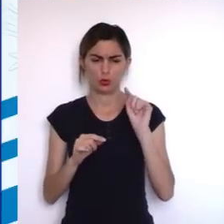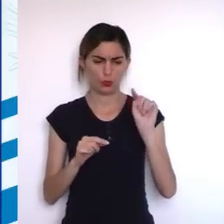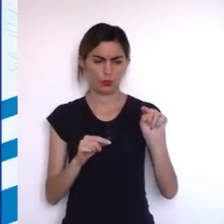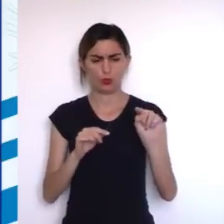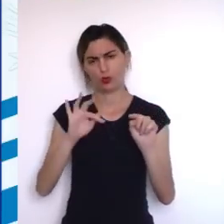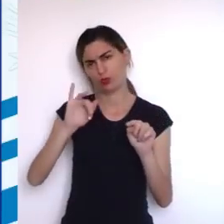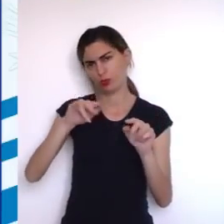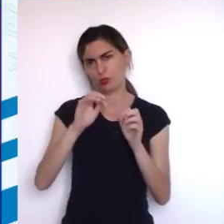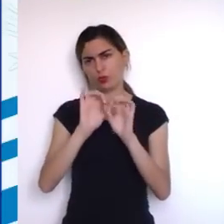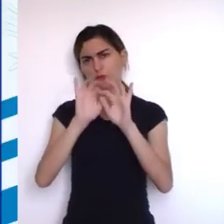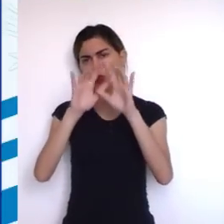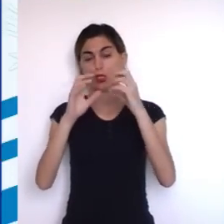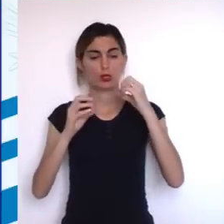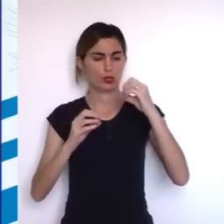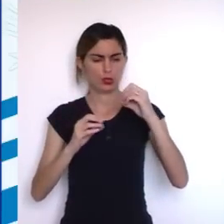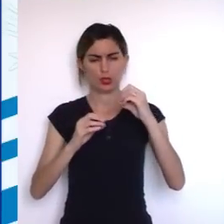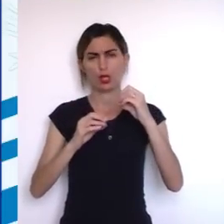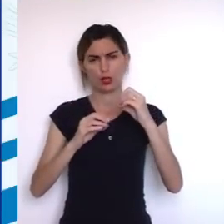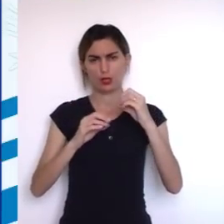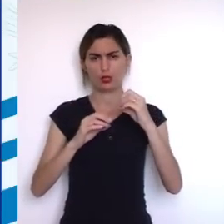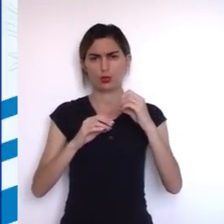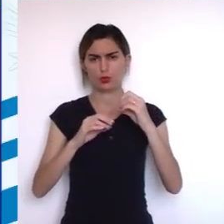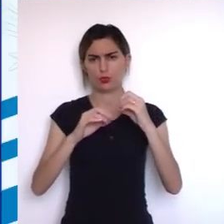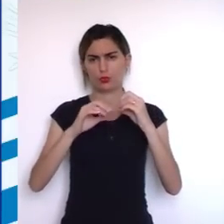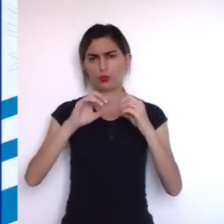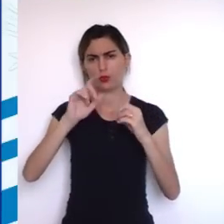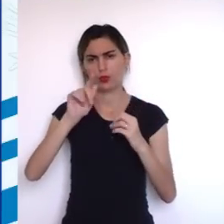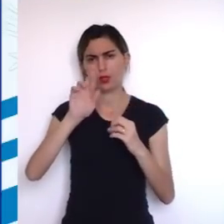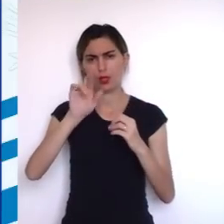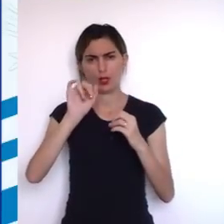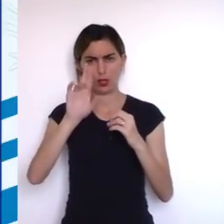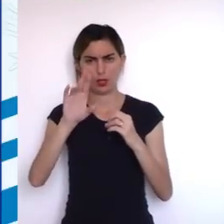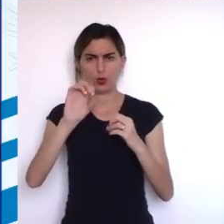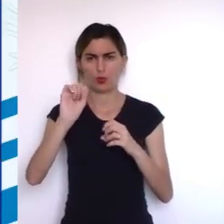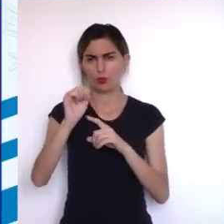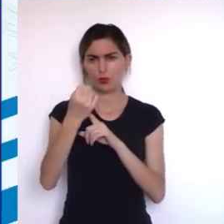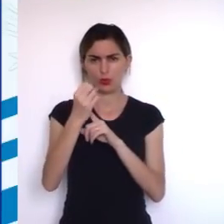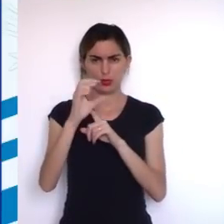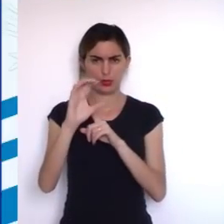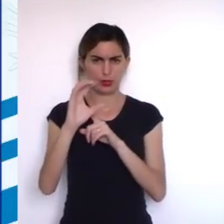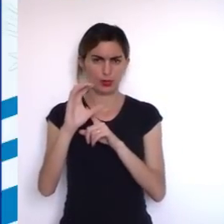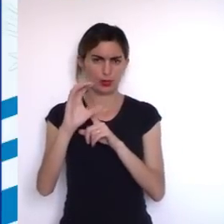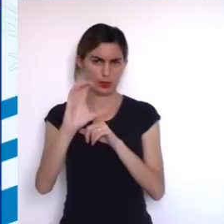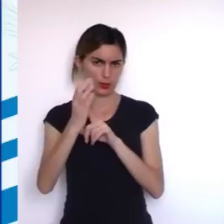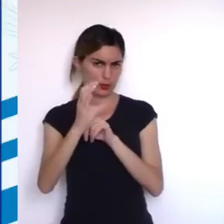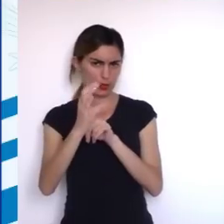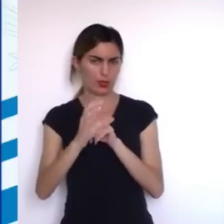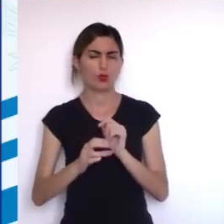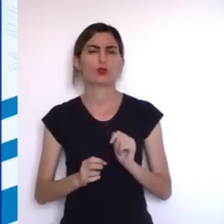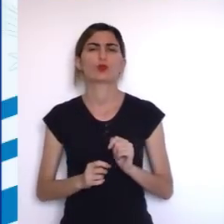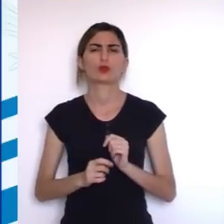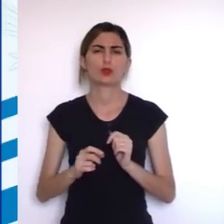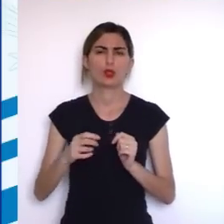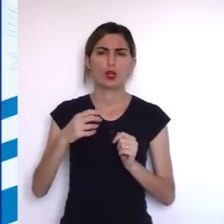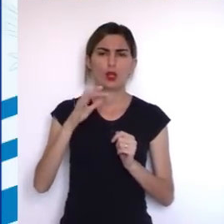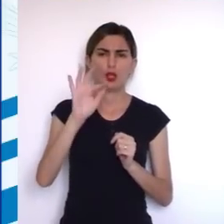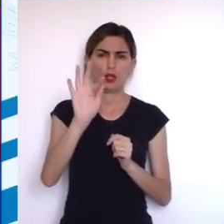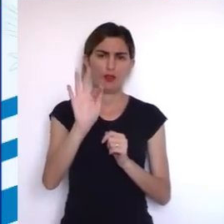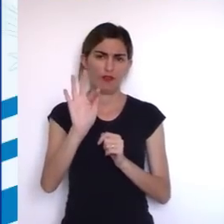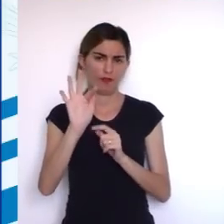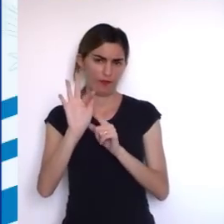de fusão é 0 grau Celsius. Em Fahrenheit vai ser